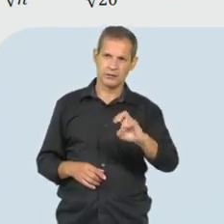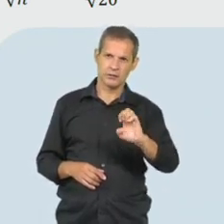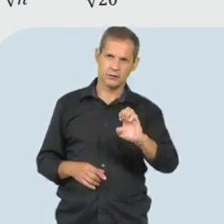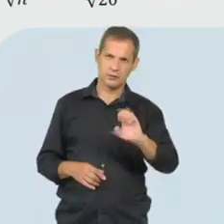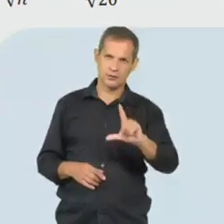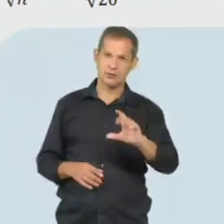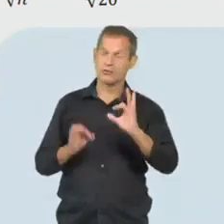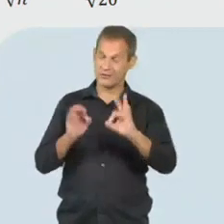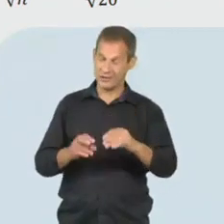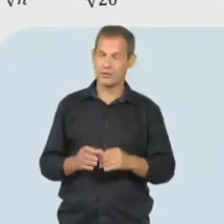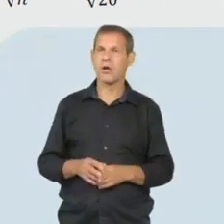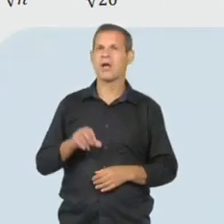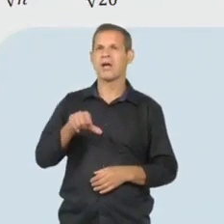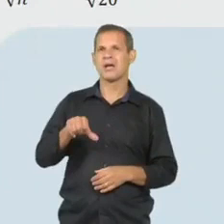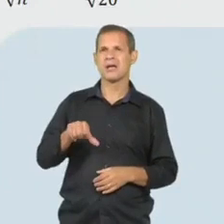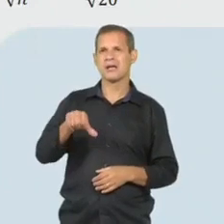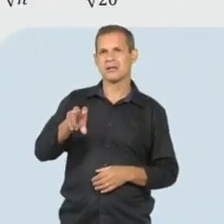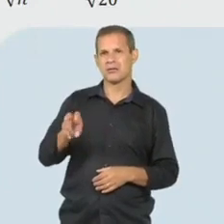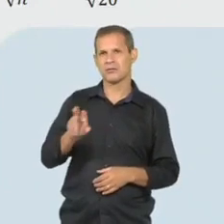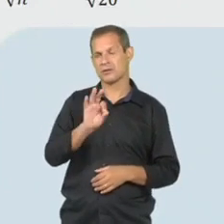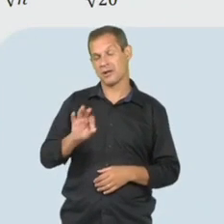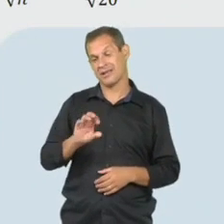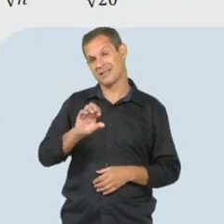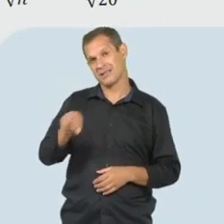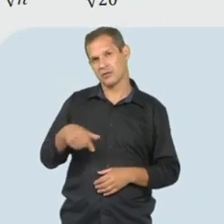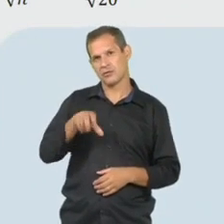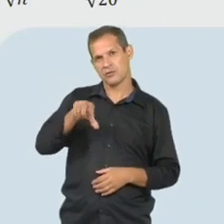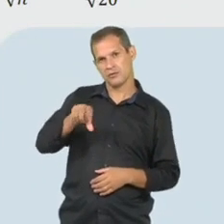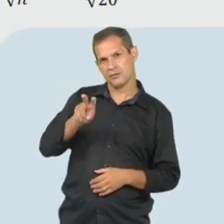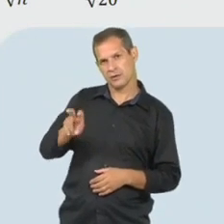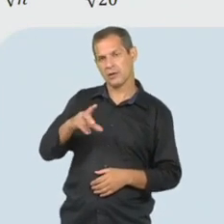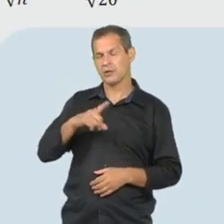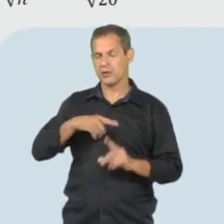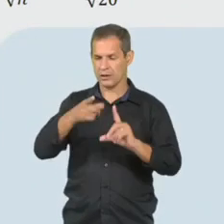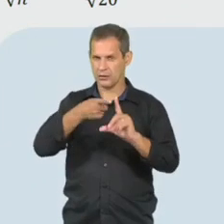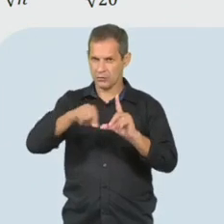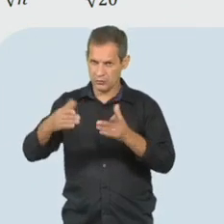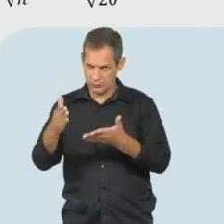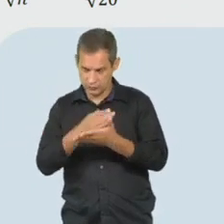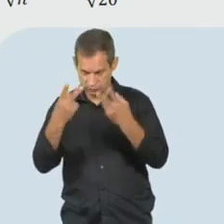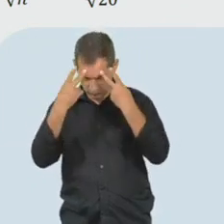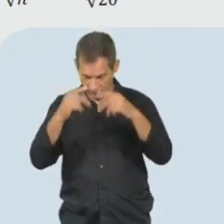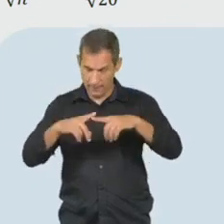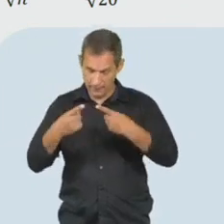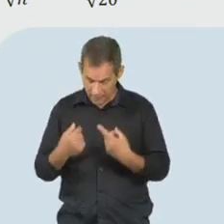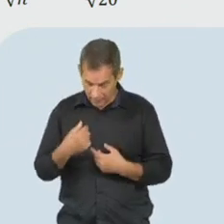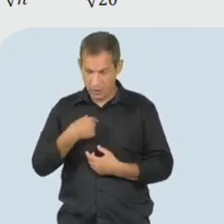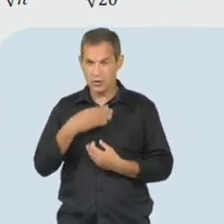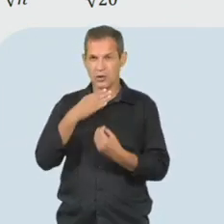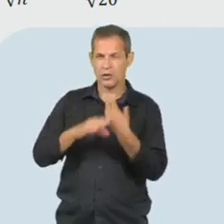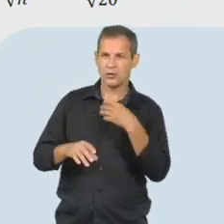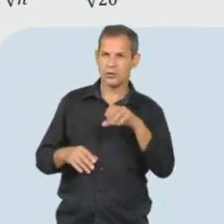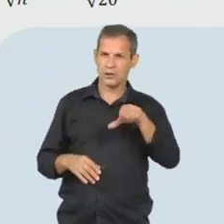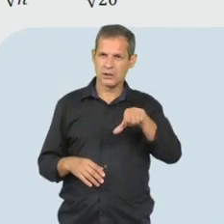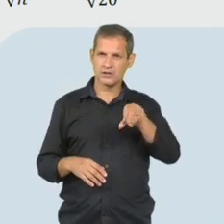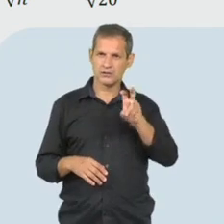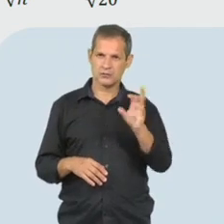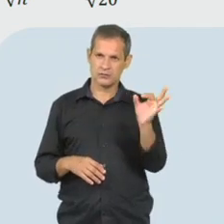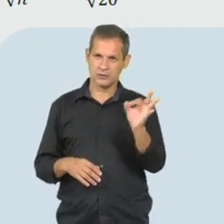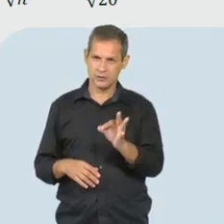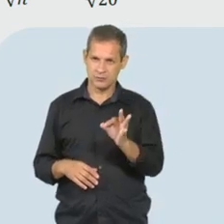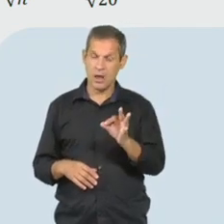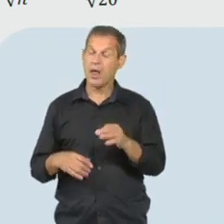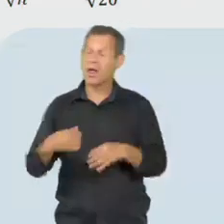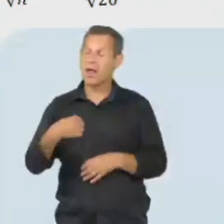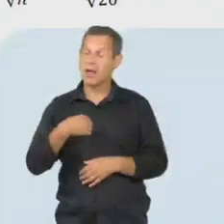95%, que é 0,95. Então, quando eu pego a minha curva de distribuição normal, vou lá, gero 95%,